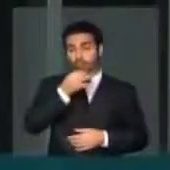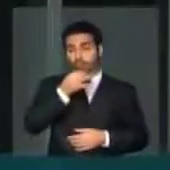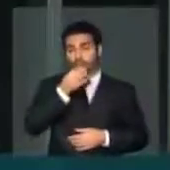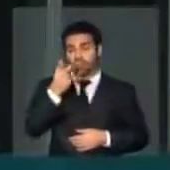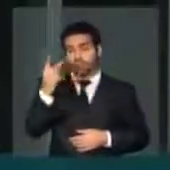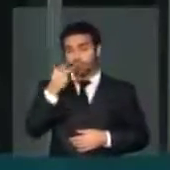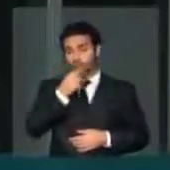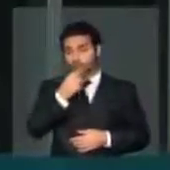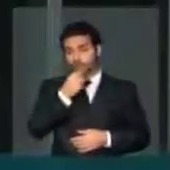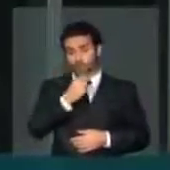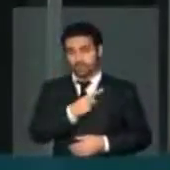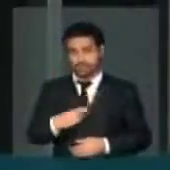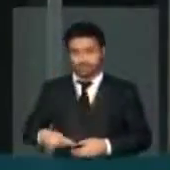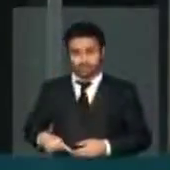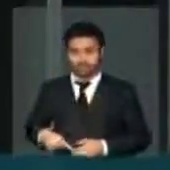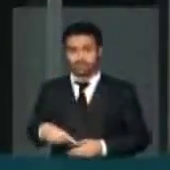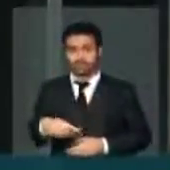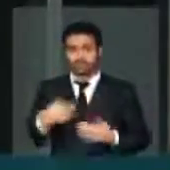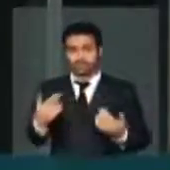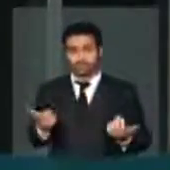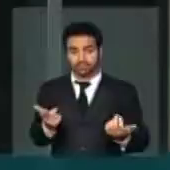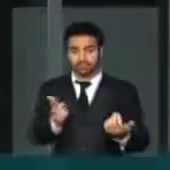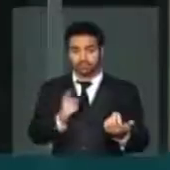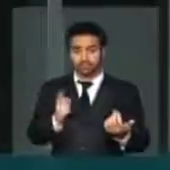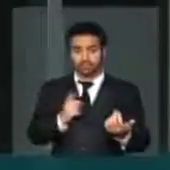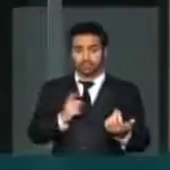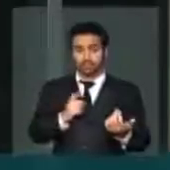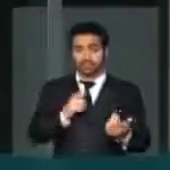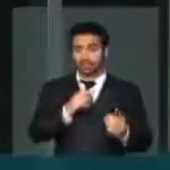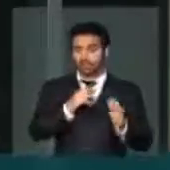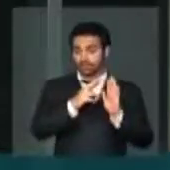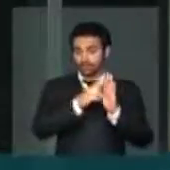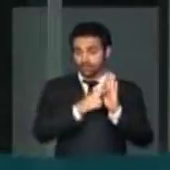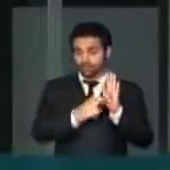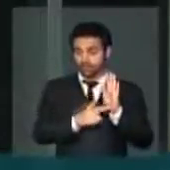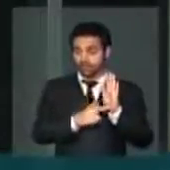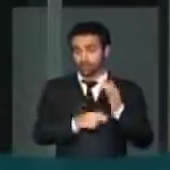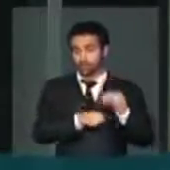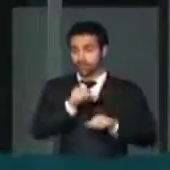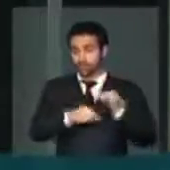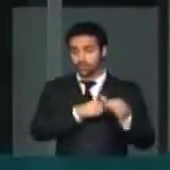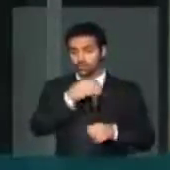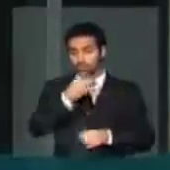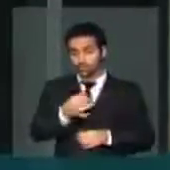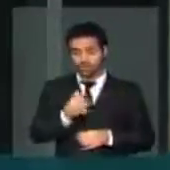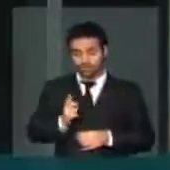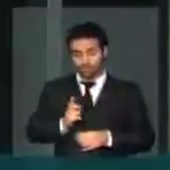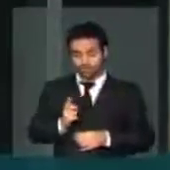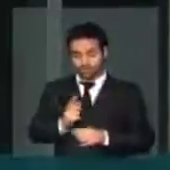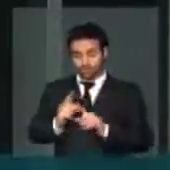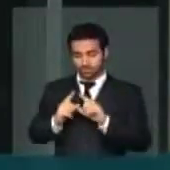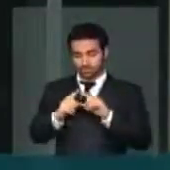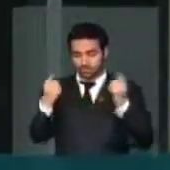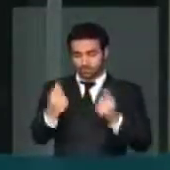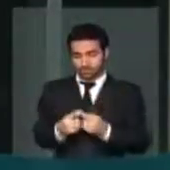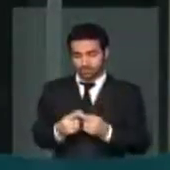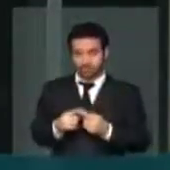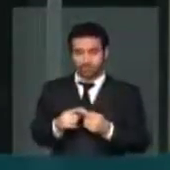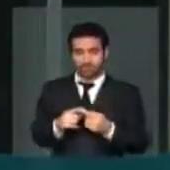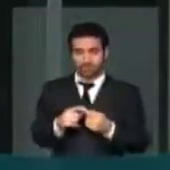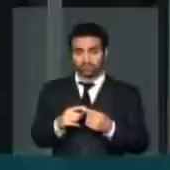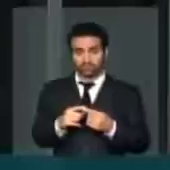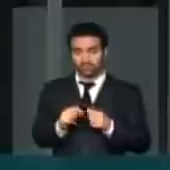prevalecer, vem uma nova interpretação do regimento. Vem uma reunião e uma